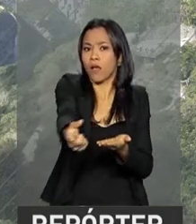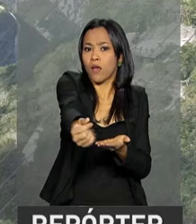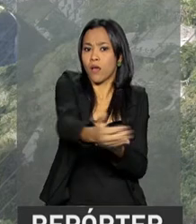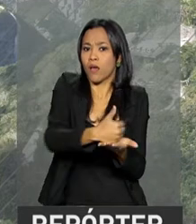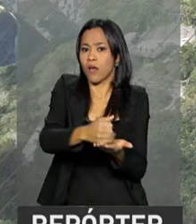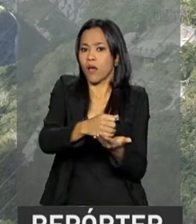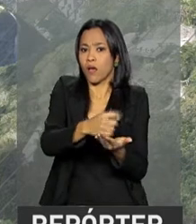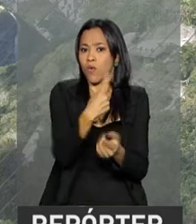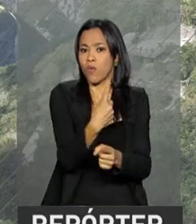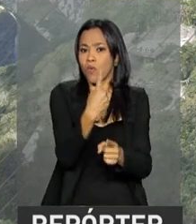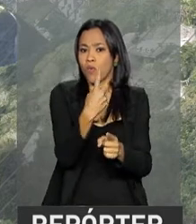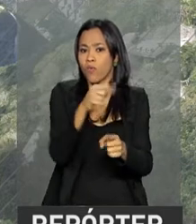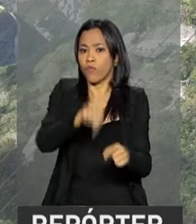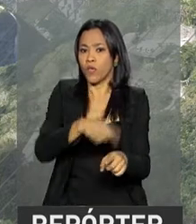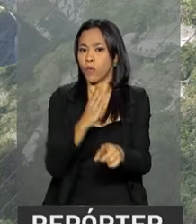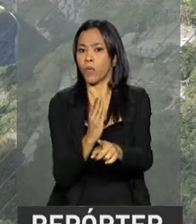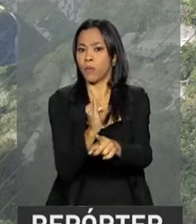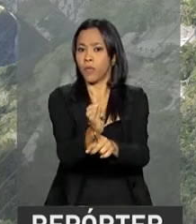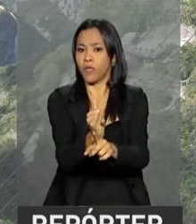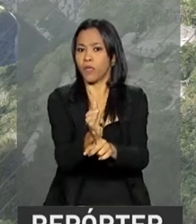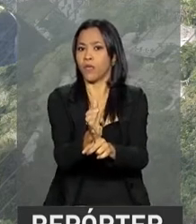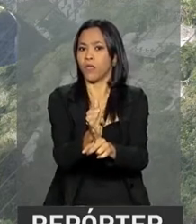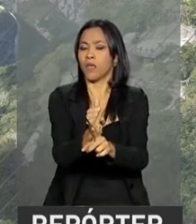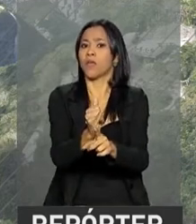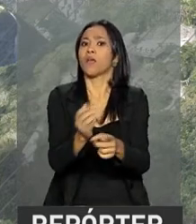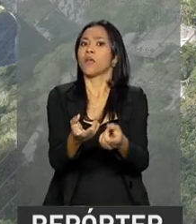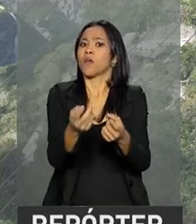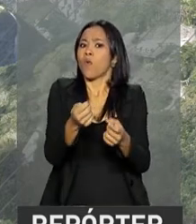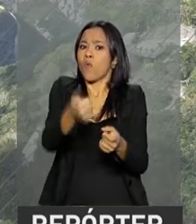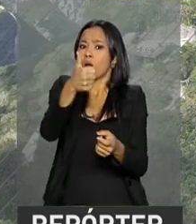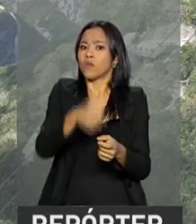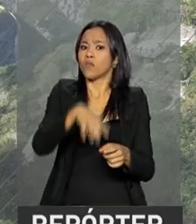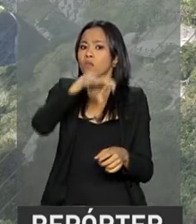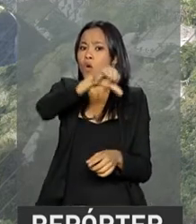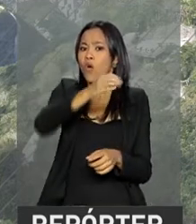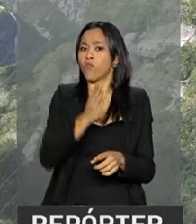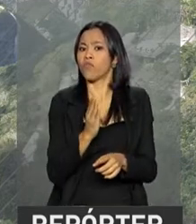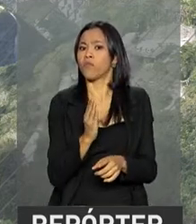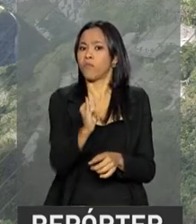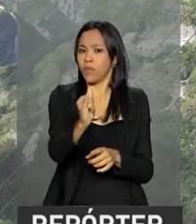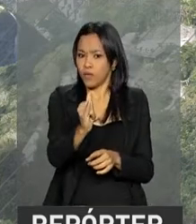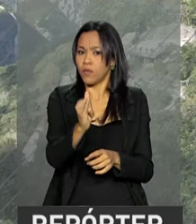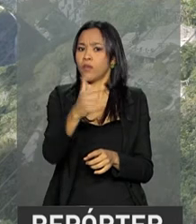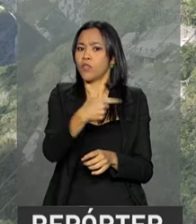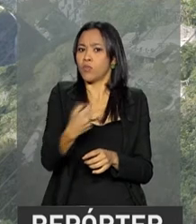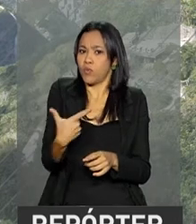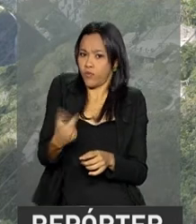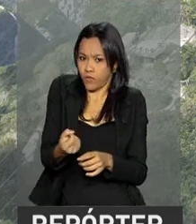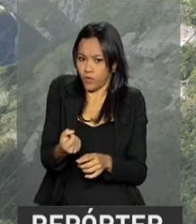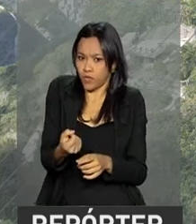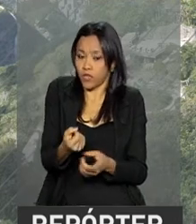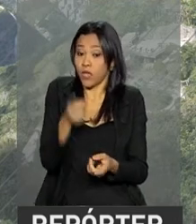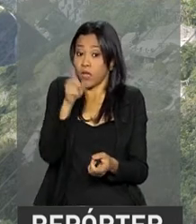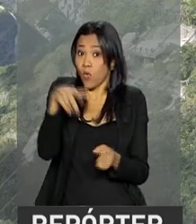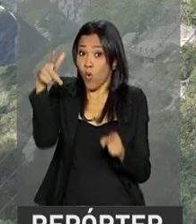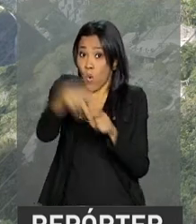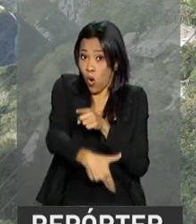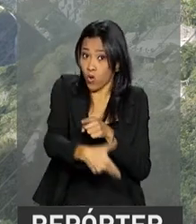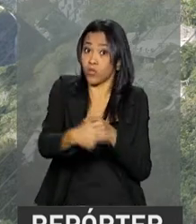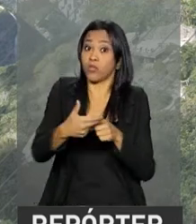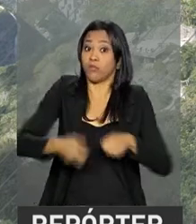1,5 bilhão em 2017 chegando a 9,4 bilhões em 2020 cortes de